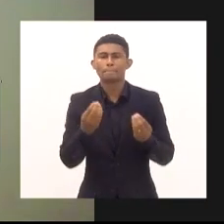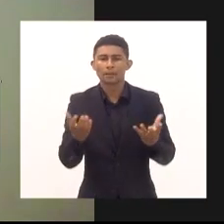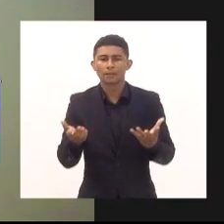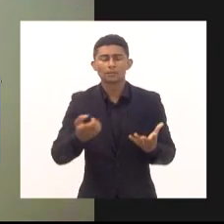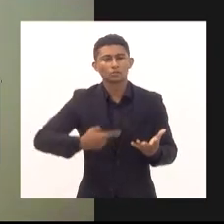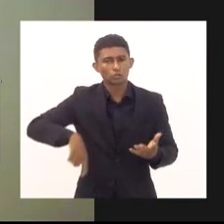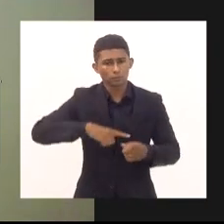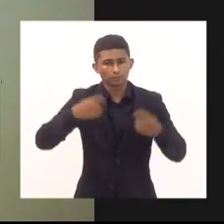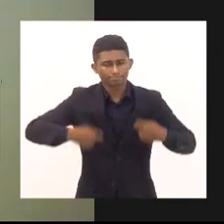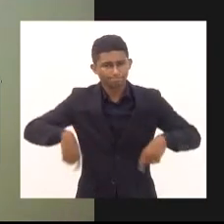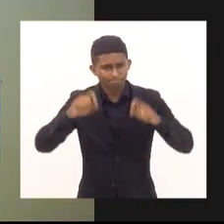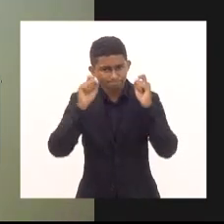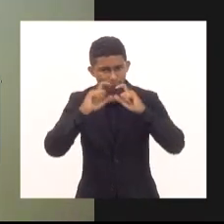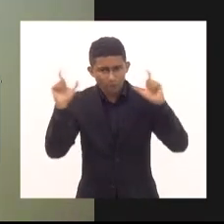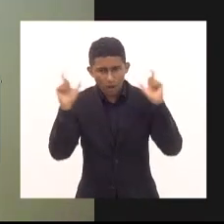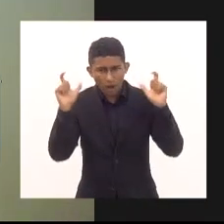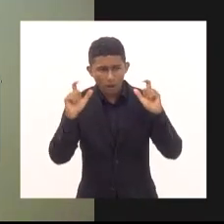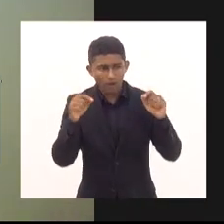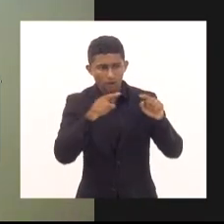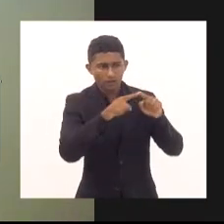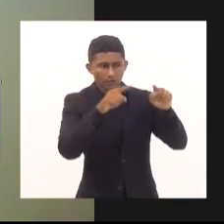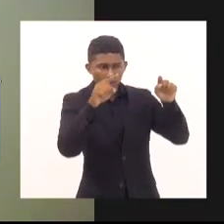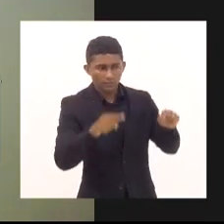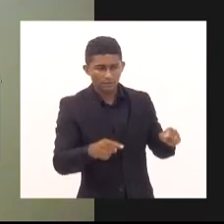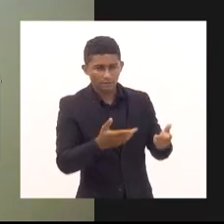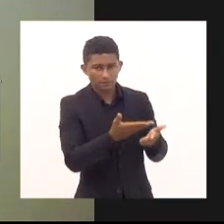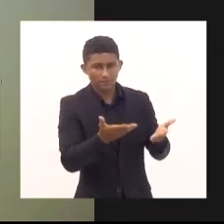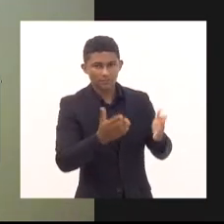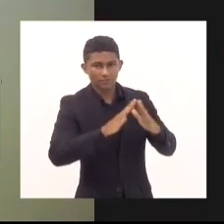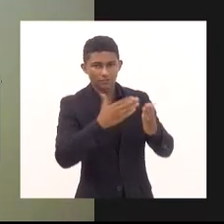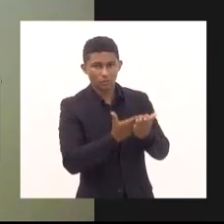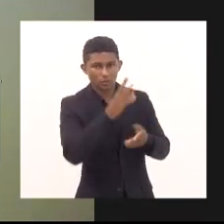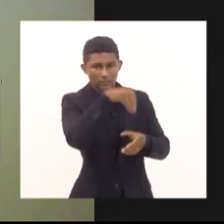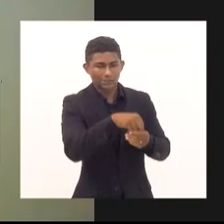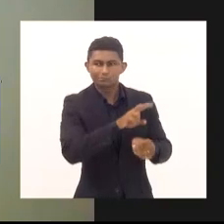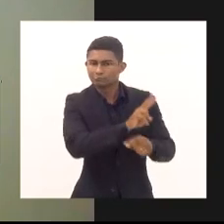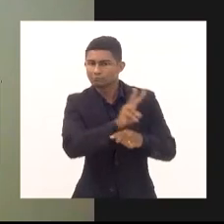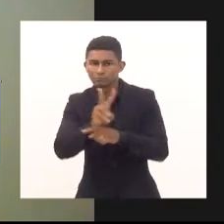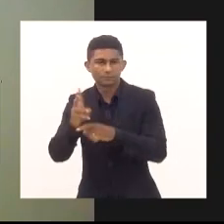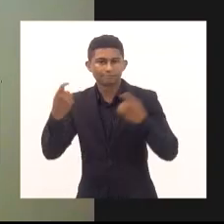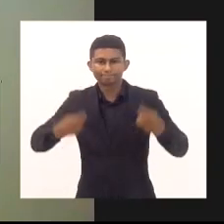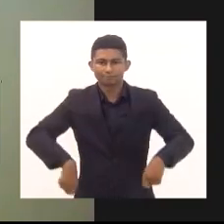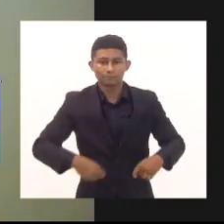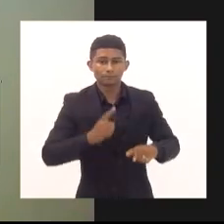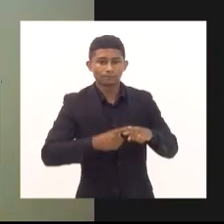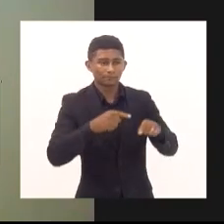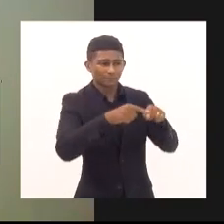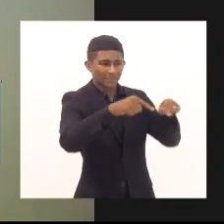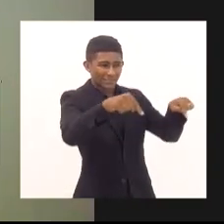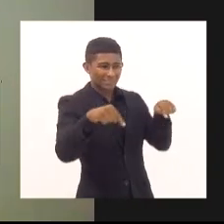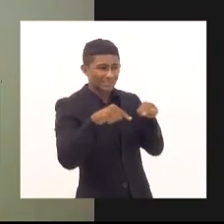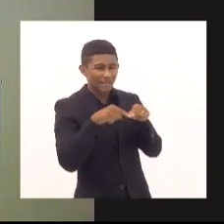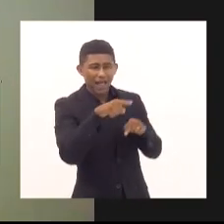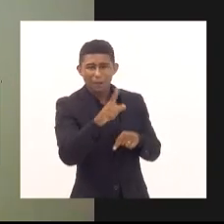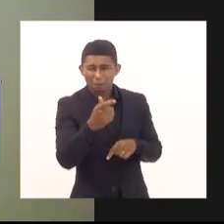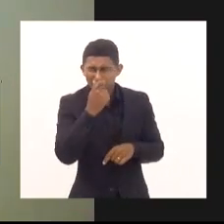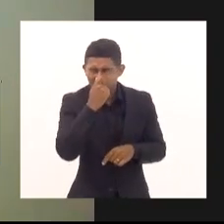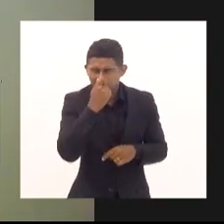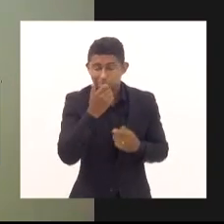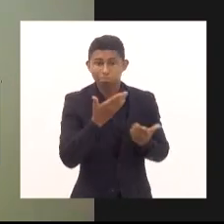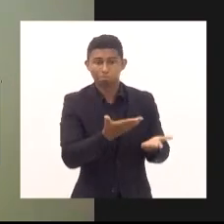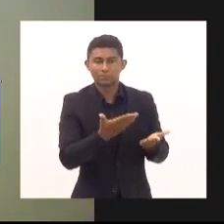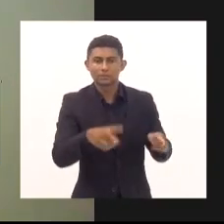uma atenção para a zeladoria dessas escolas. Nós temos salas de aulas lotadas, espaços escolares